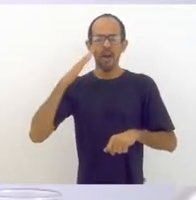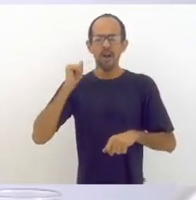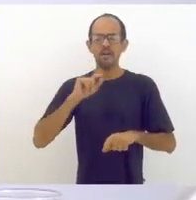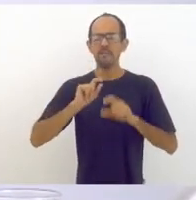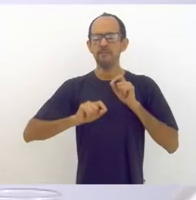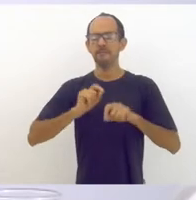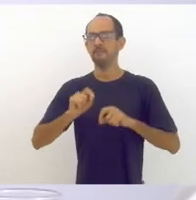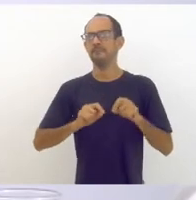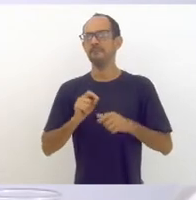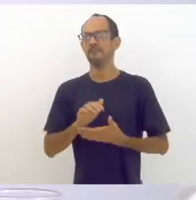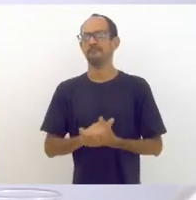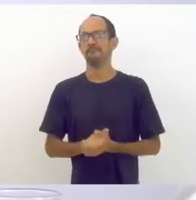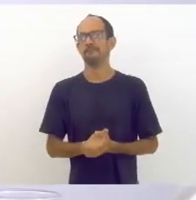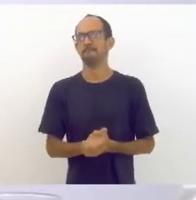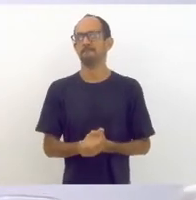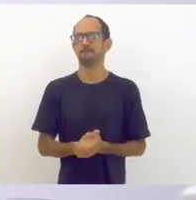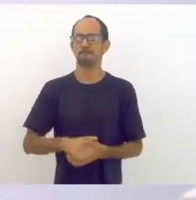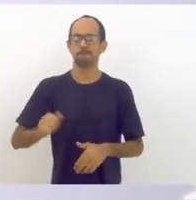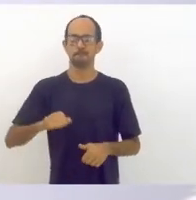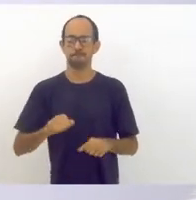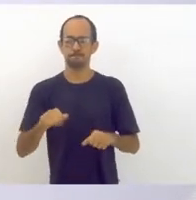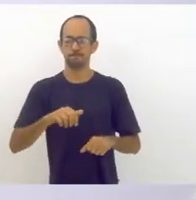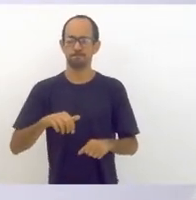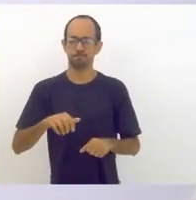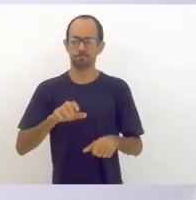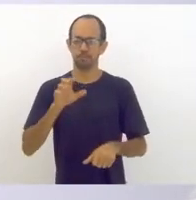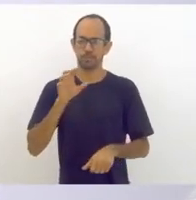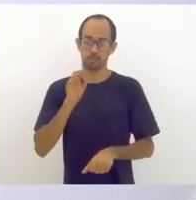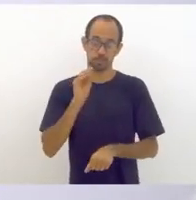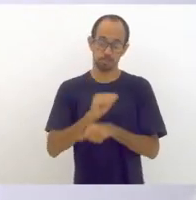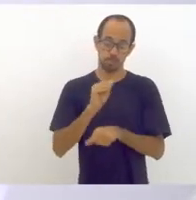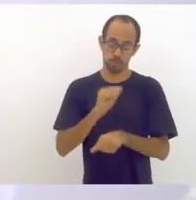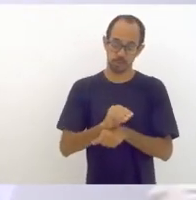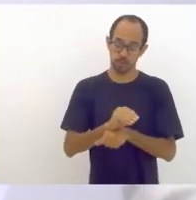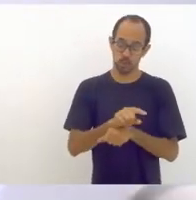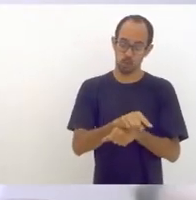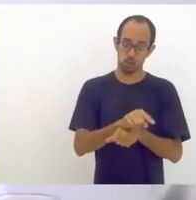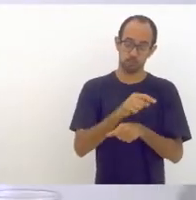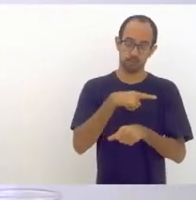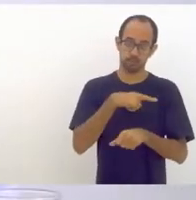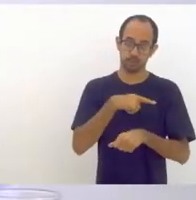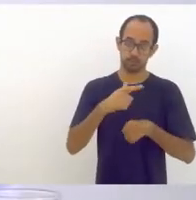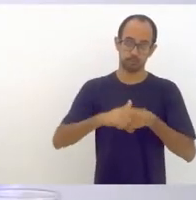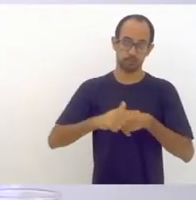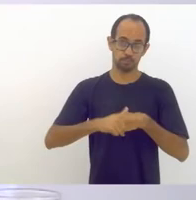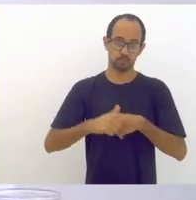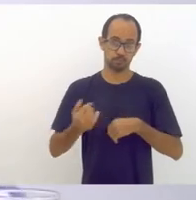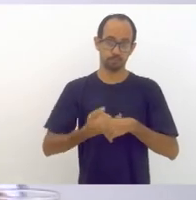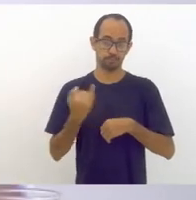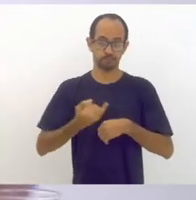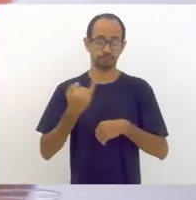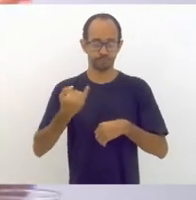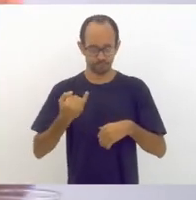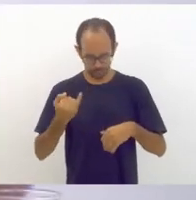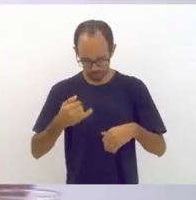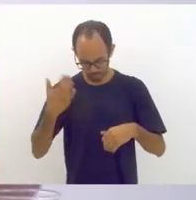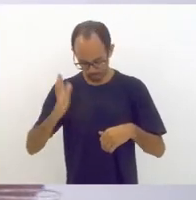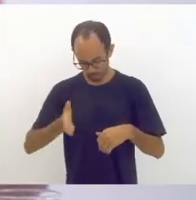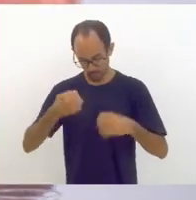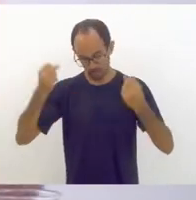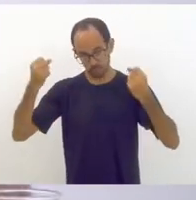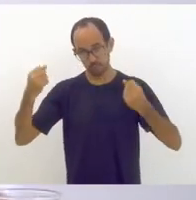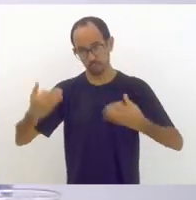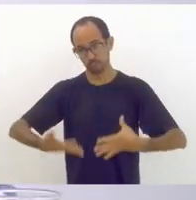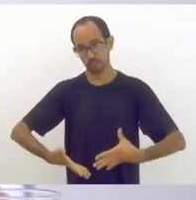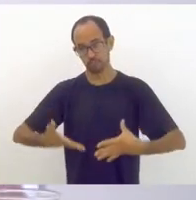que essa área de proteção, ela cumpre papéis muito importantes. Acho que foi explicitado aqui de uma